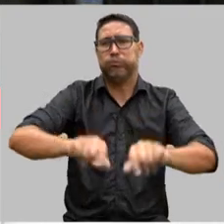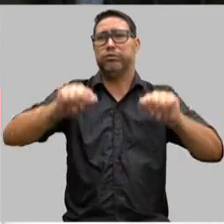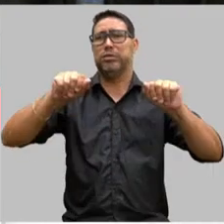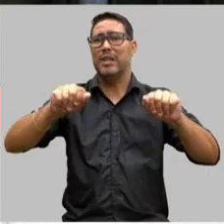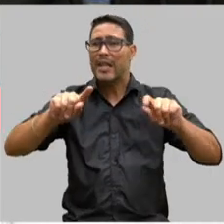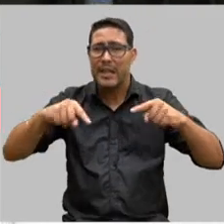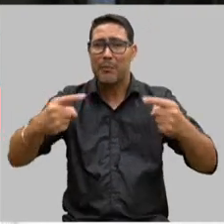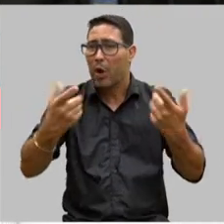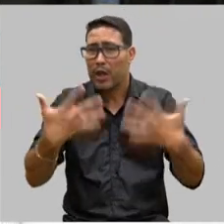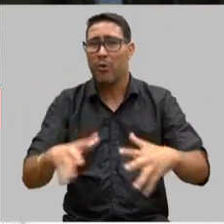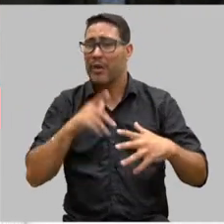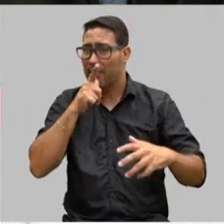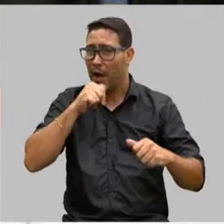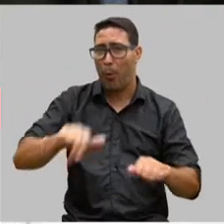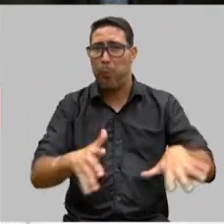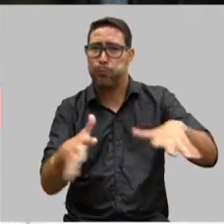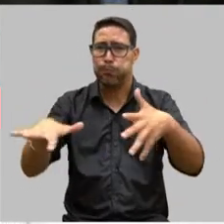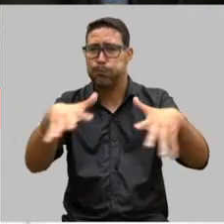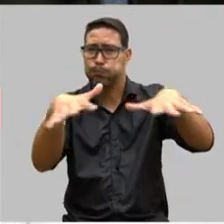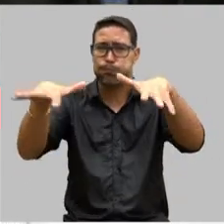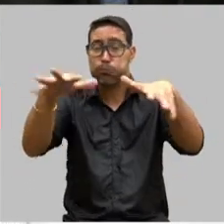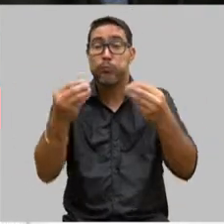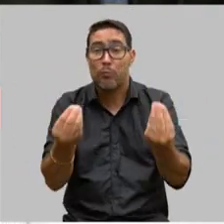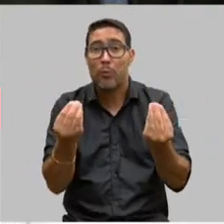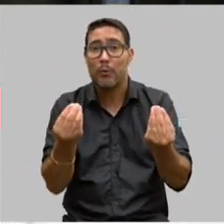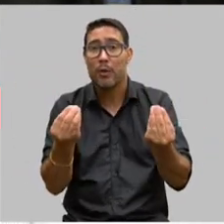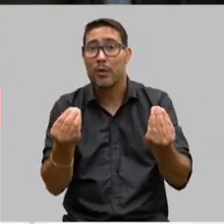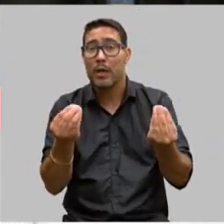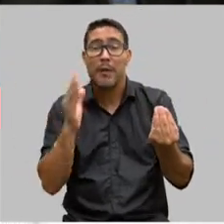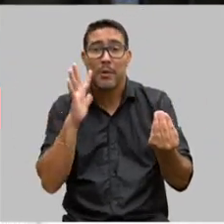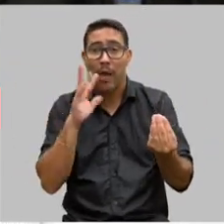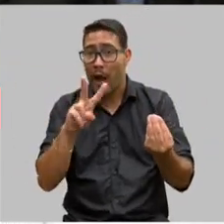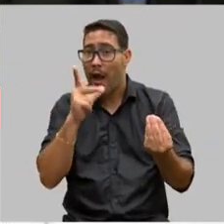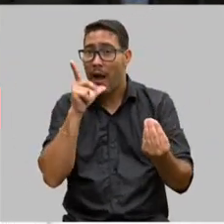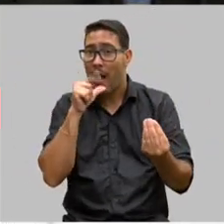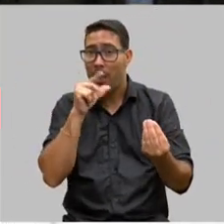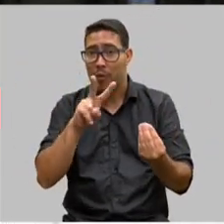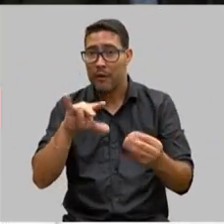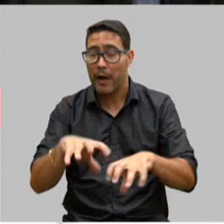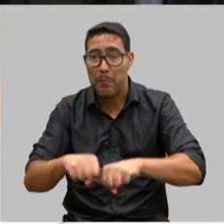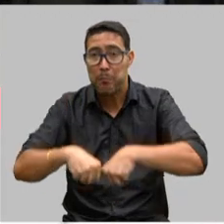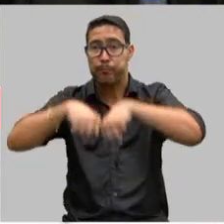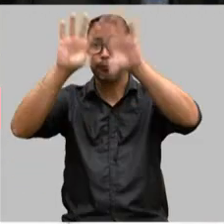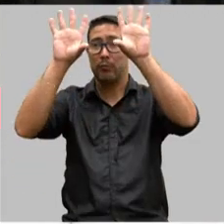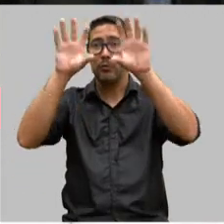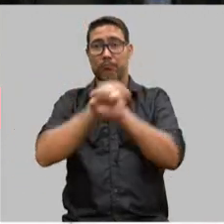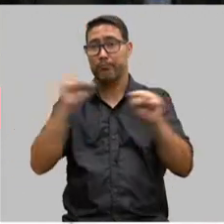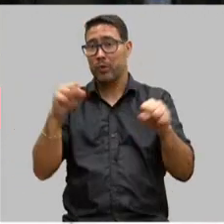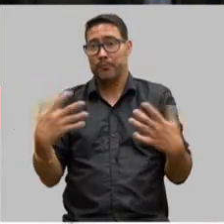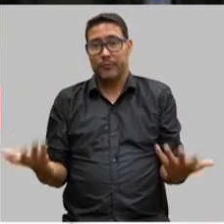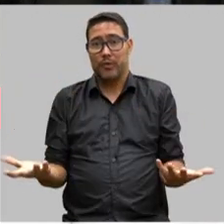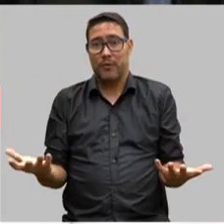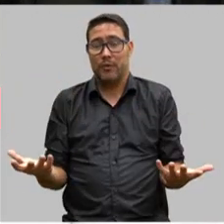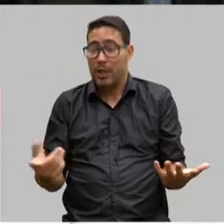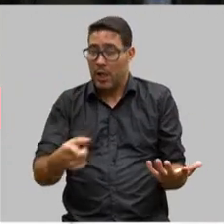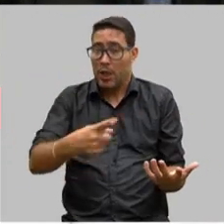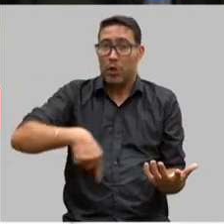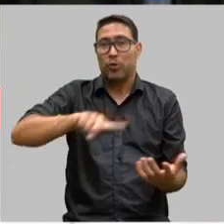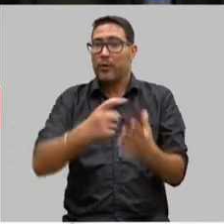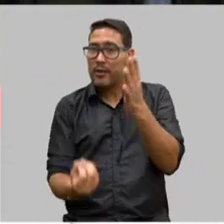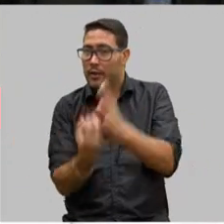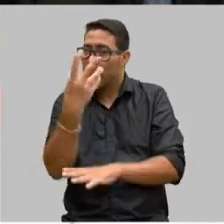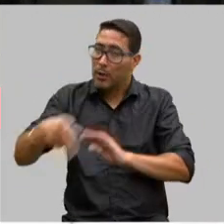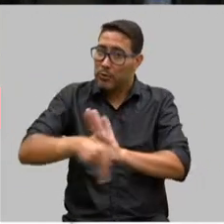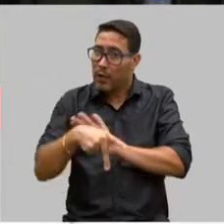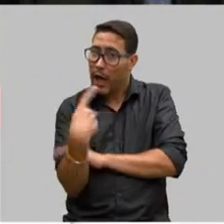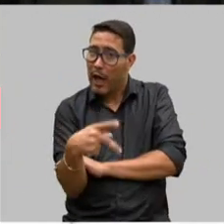achar que a água vai fazer o quê? Vai subir? Não tem jeito. A gente cria as próprias armadilhas que a